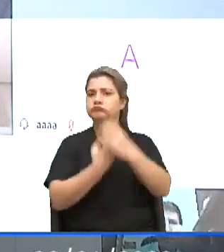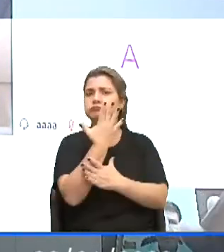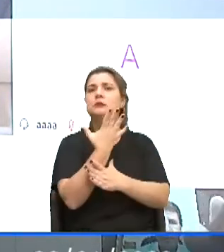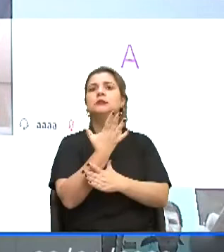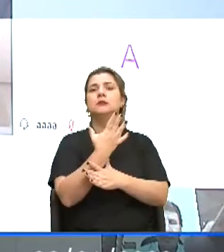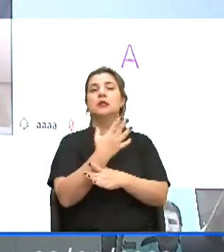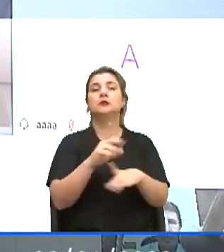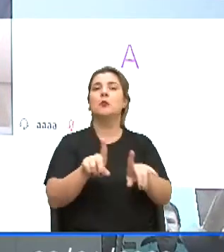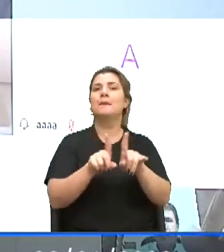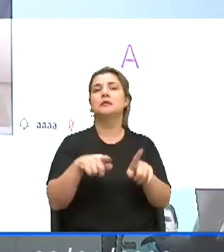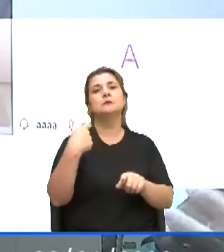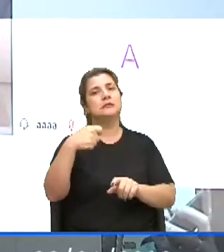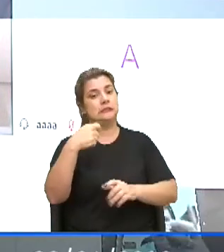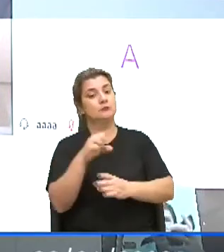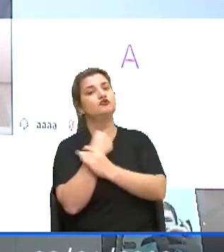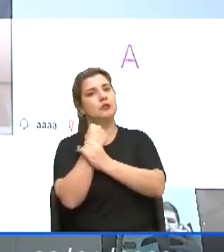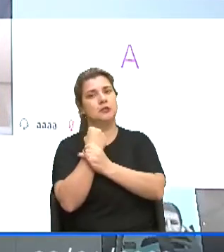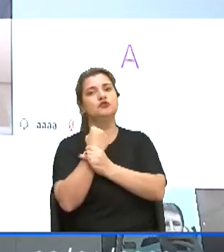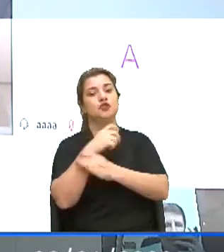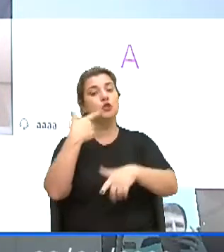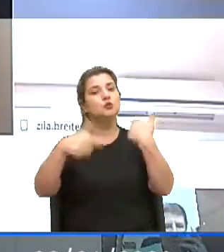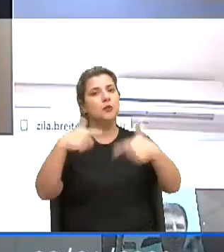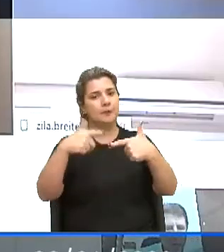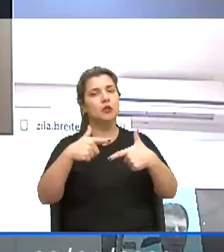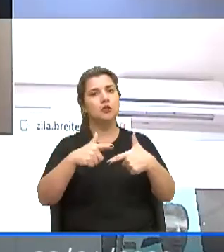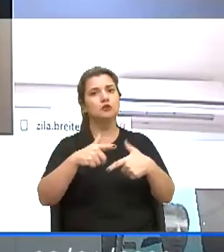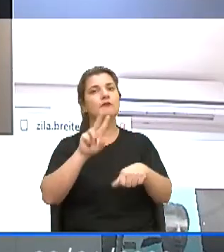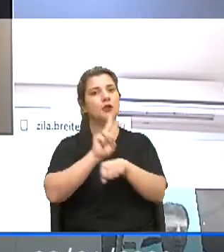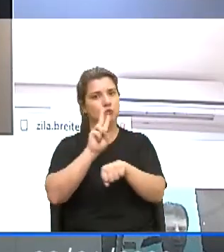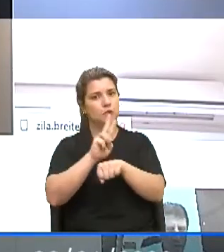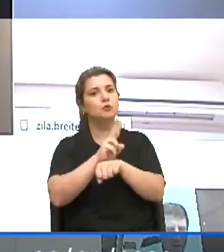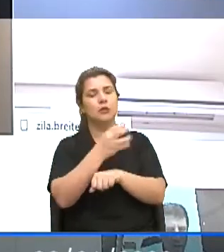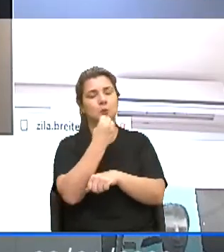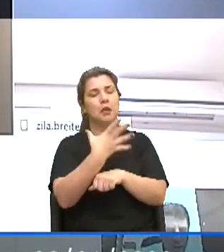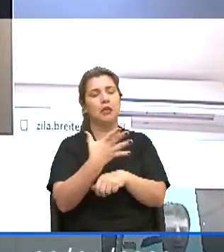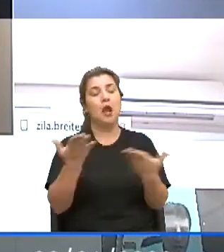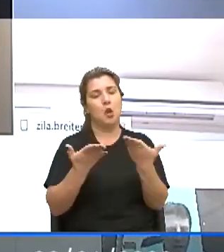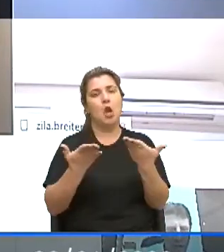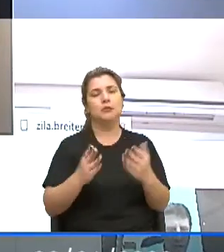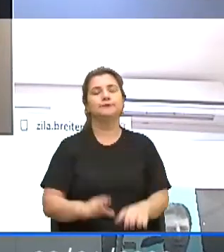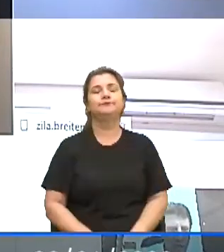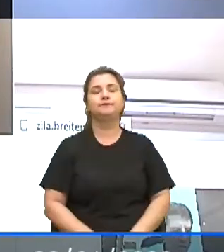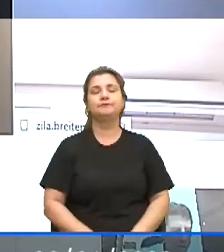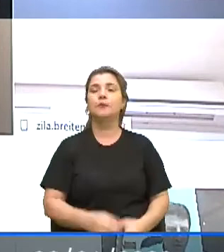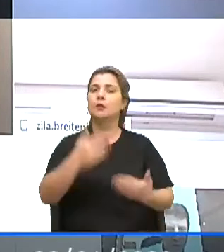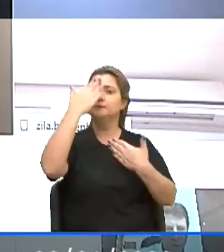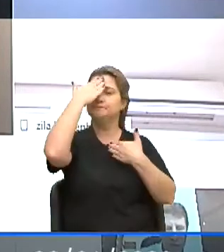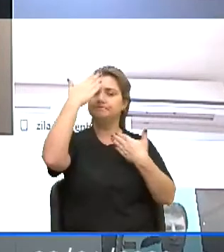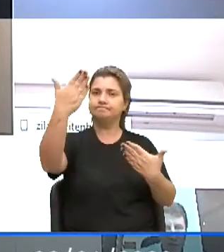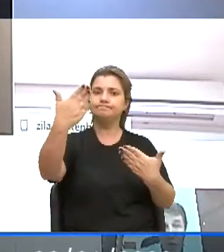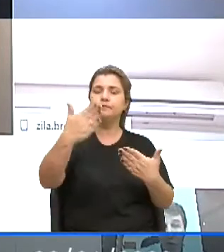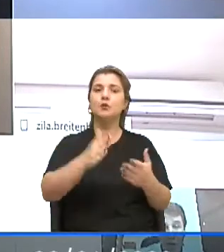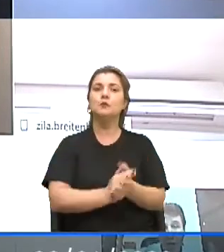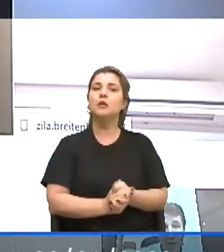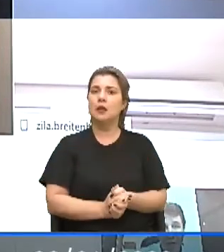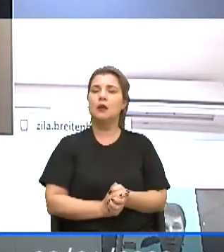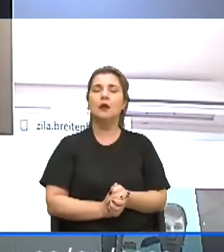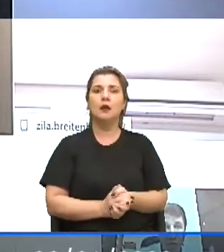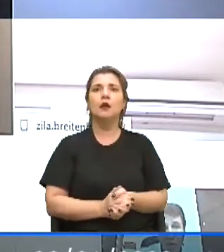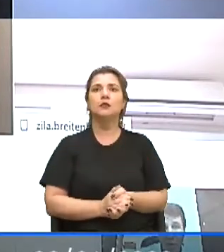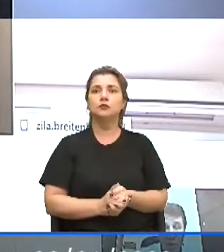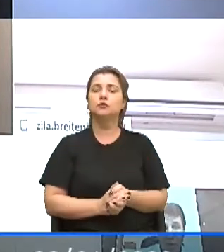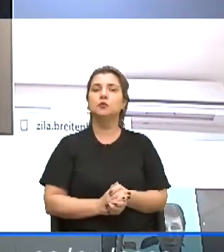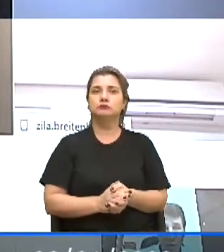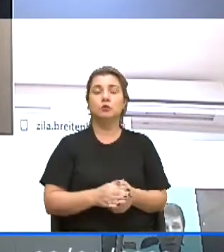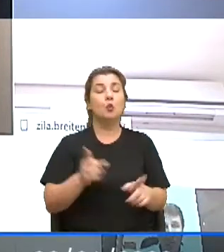o trabalhador vai ser bem cuidado nesse momento. Tá bom, obrigado, Paulo, obrigado. É, acho que exatamente o objetivo do encontro é esse,